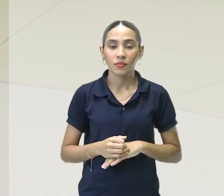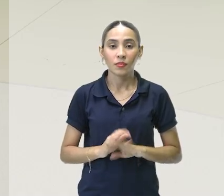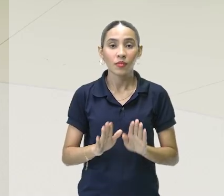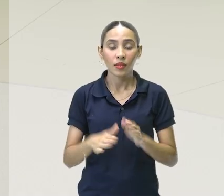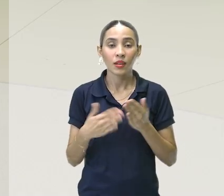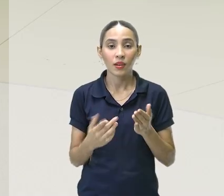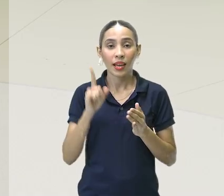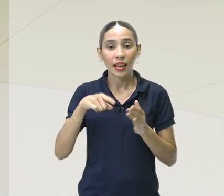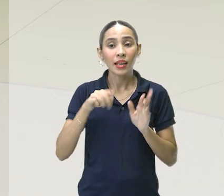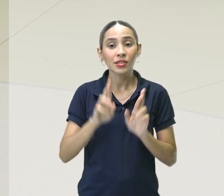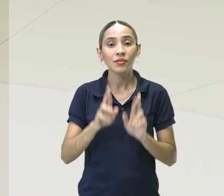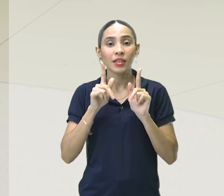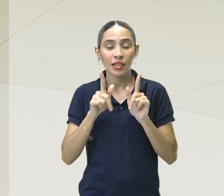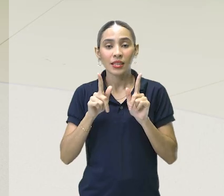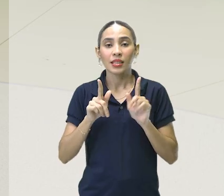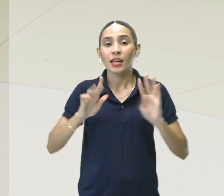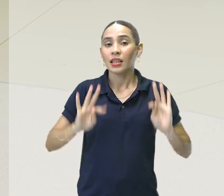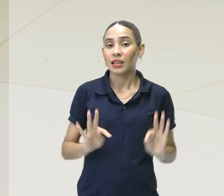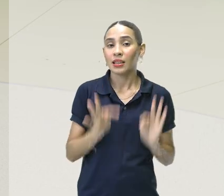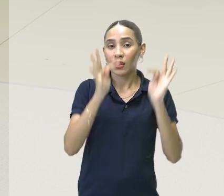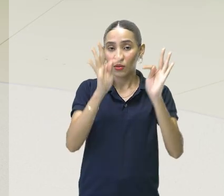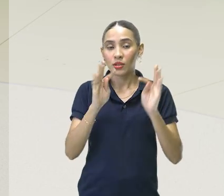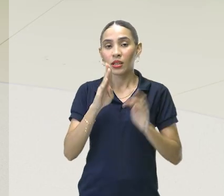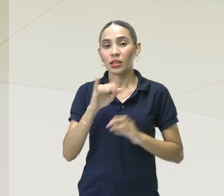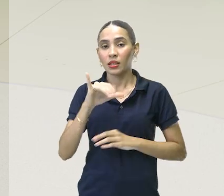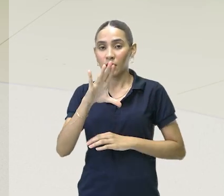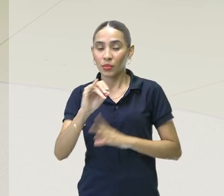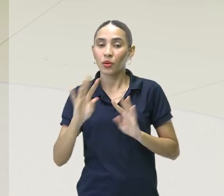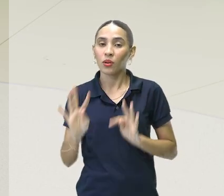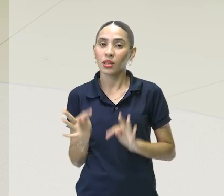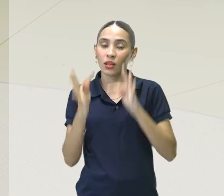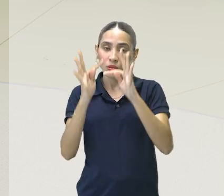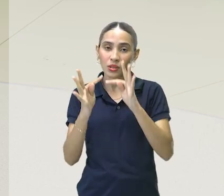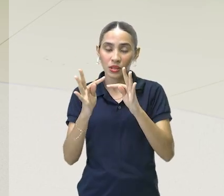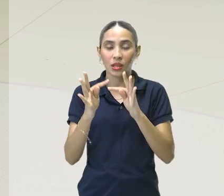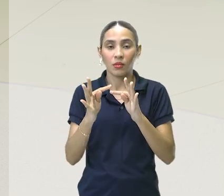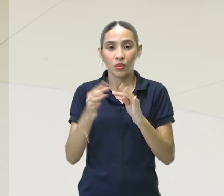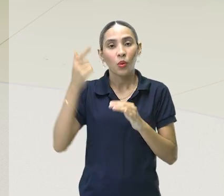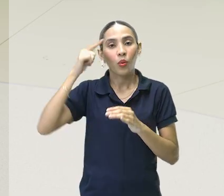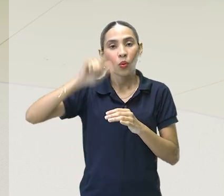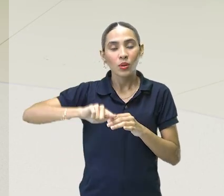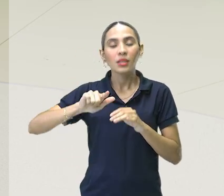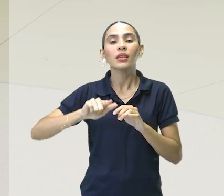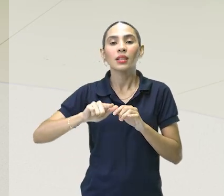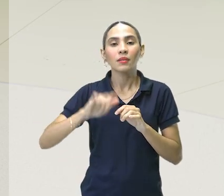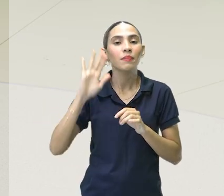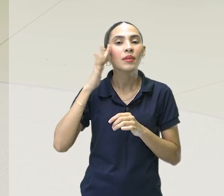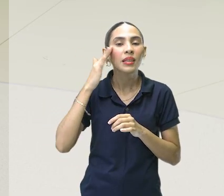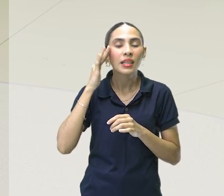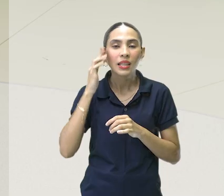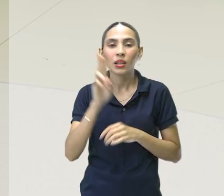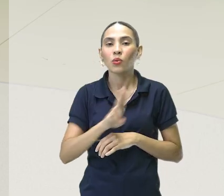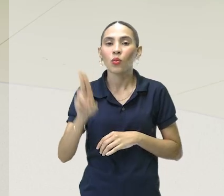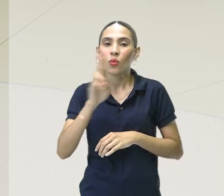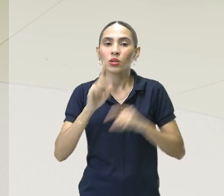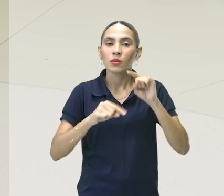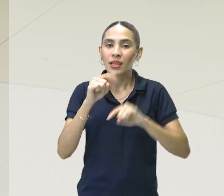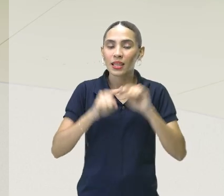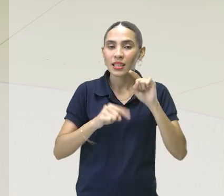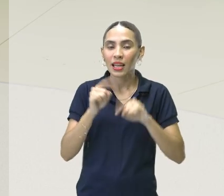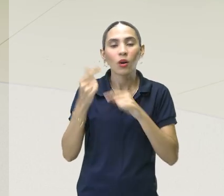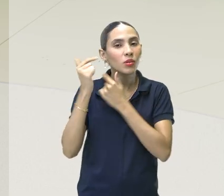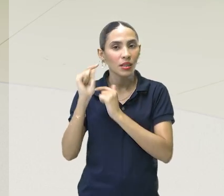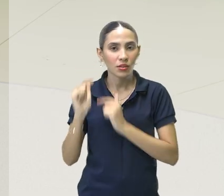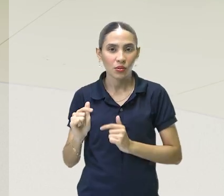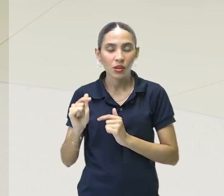essa aí foi a diferença entre tecnologia e biotecnologia para a gente ilustrar a utilização de um recurso